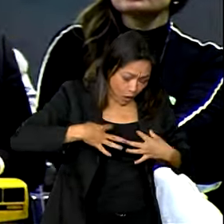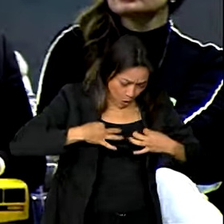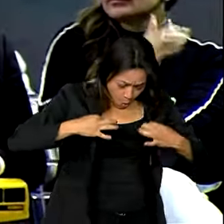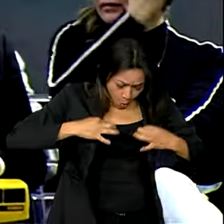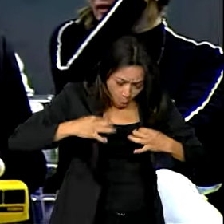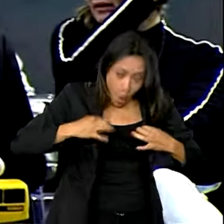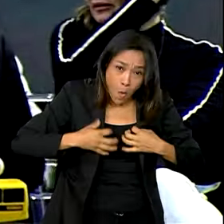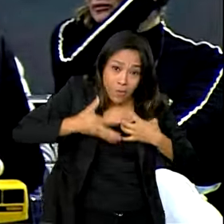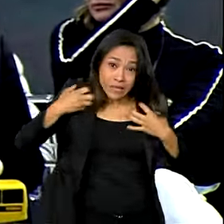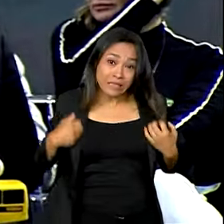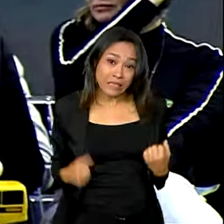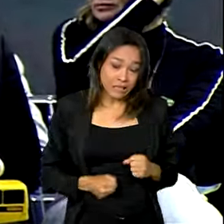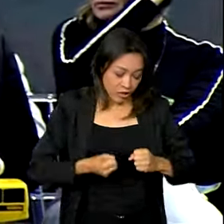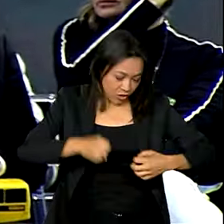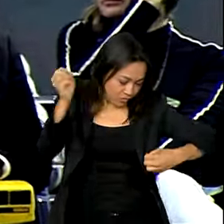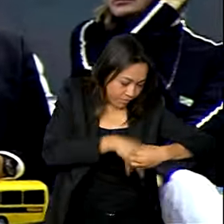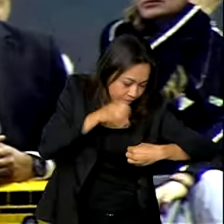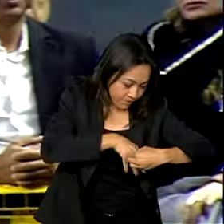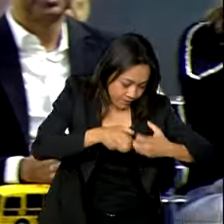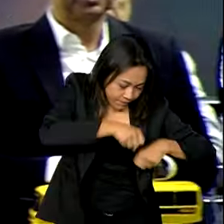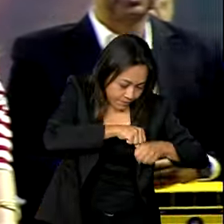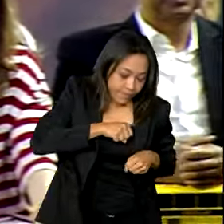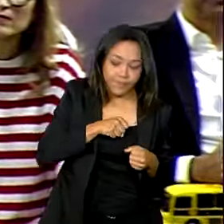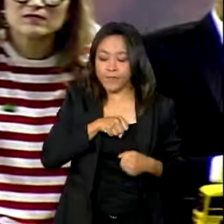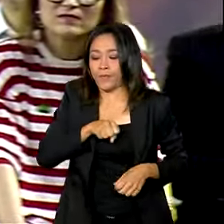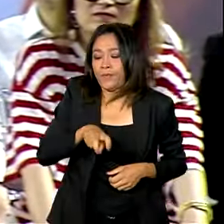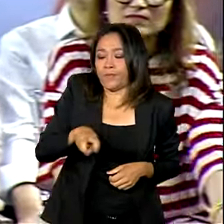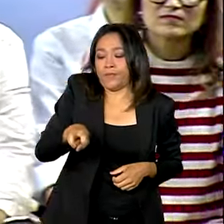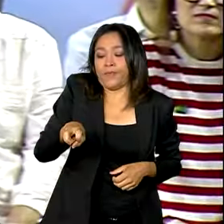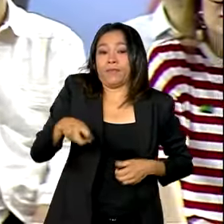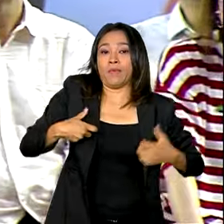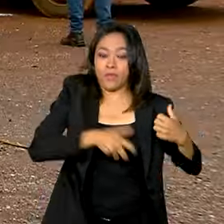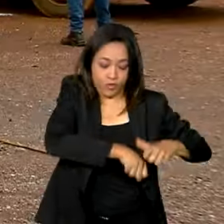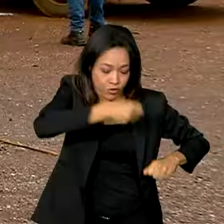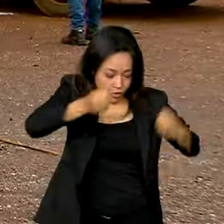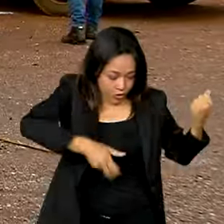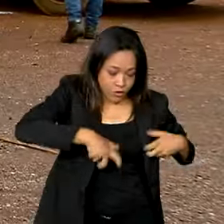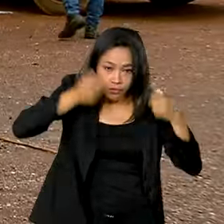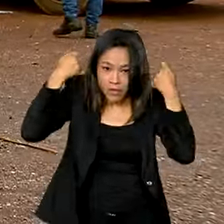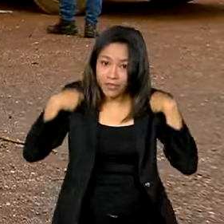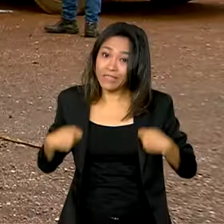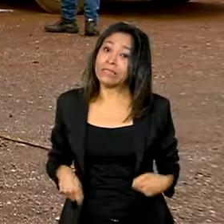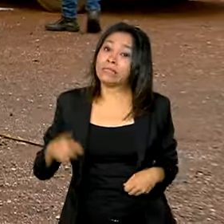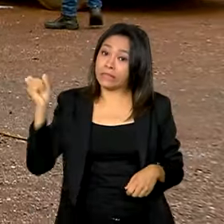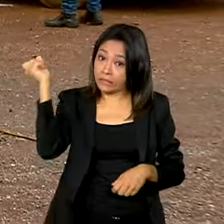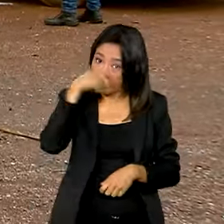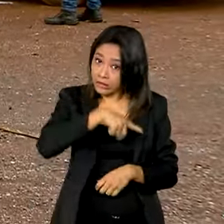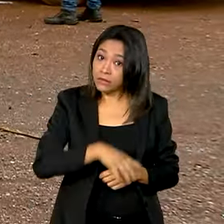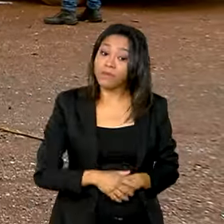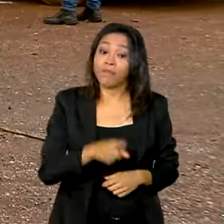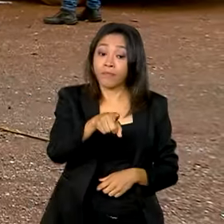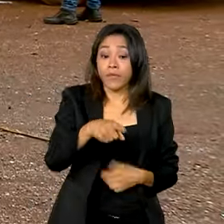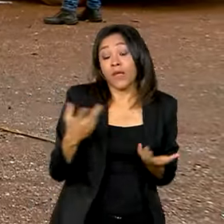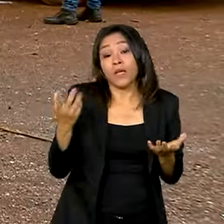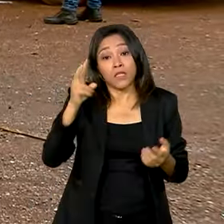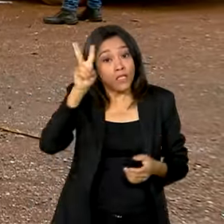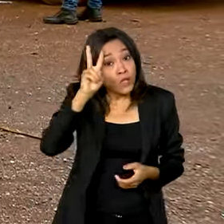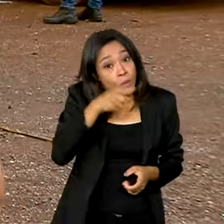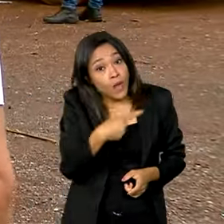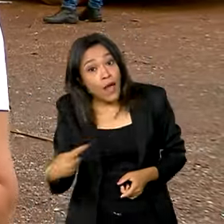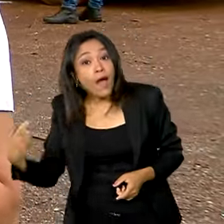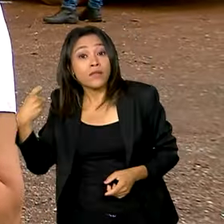escola no papel plástico para poder vestir quando chegou na escola. De segunda a sexta, faça chuva ou faça